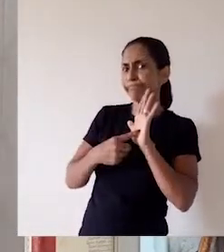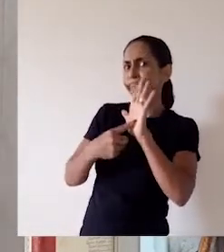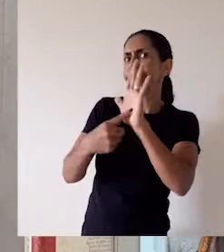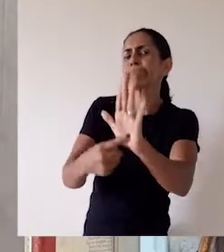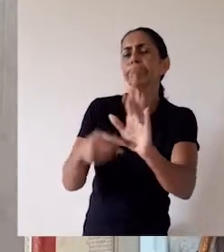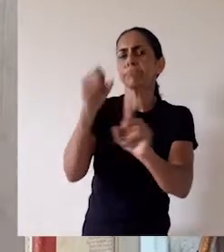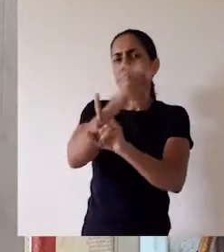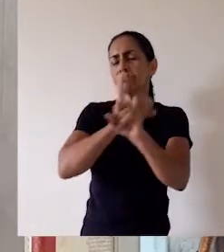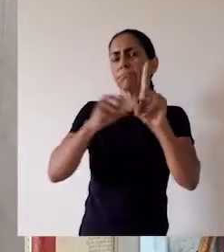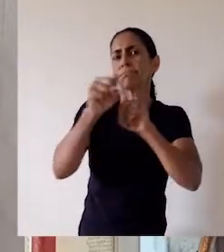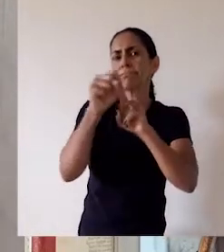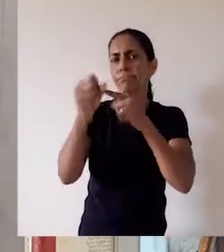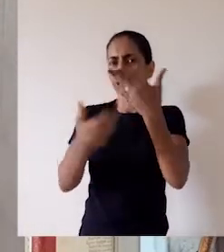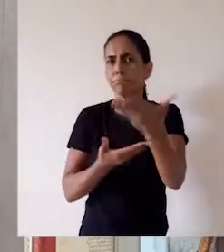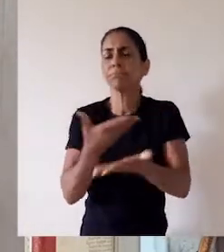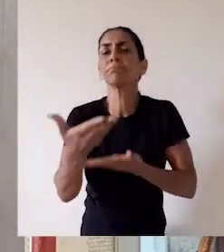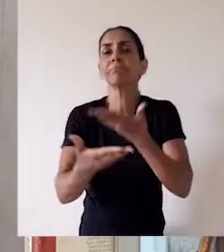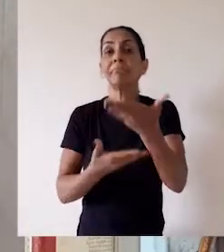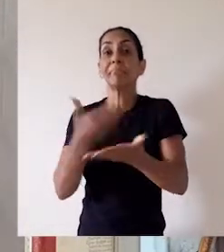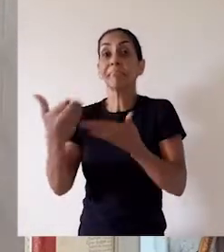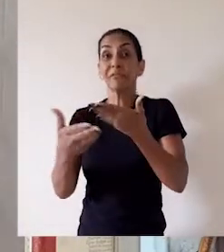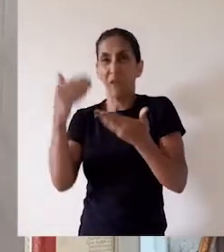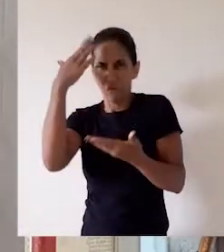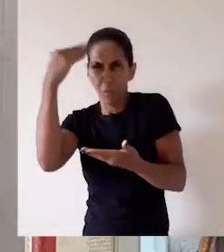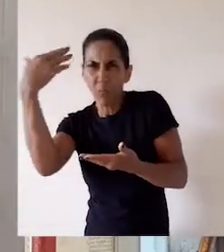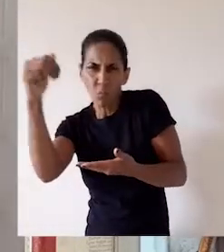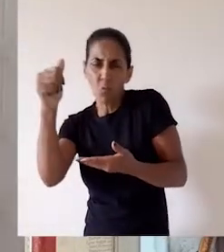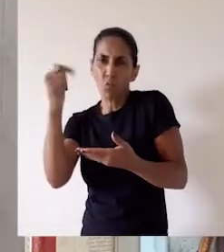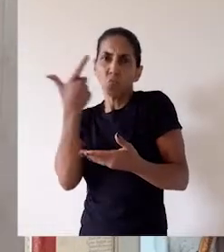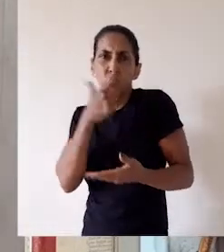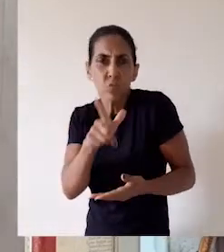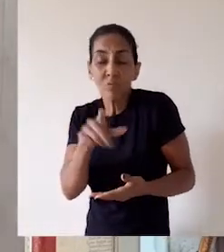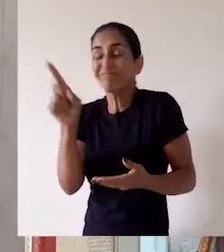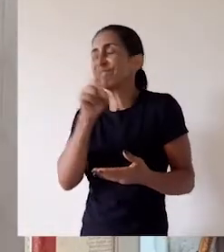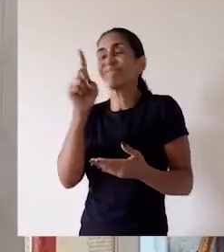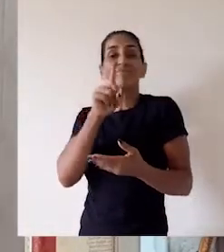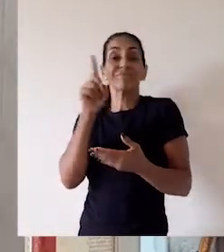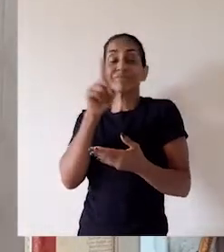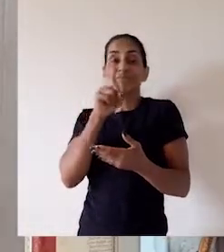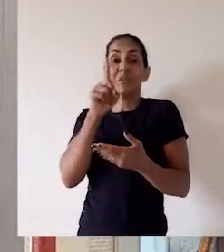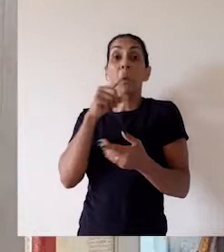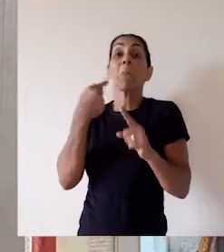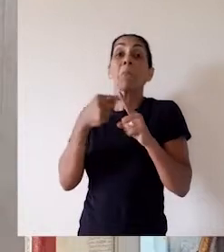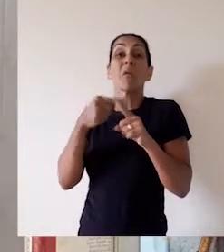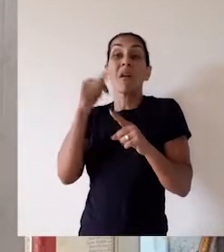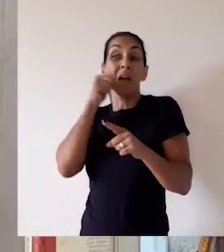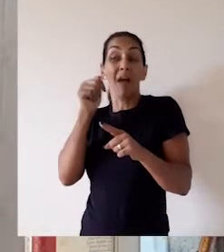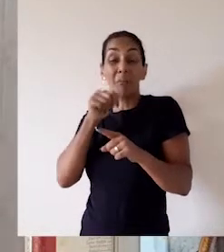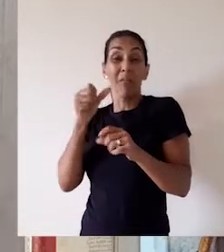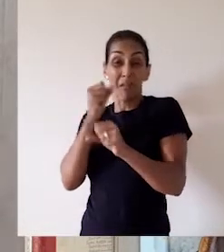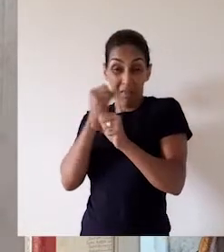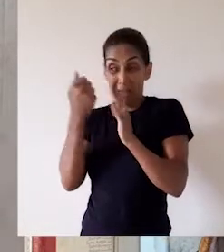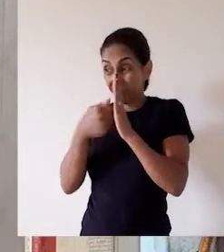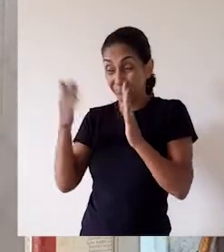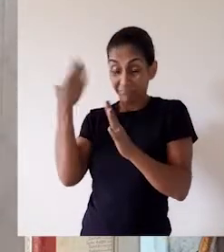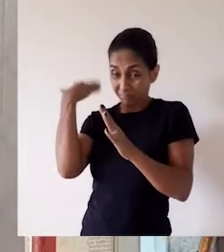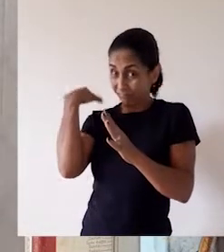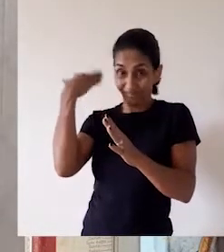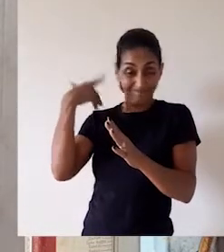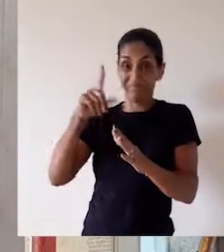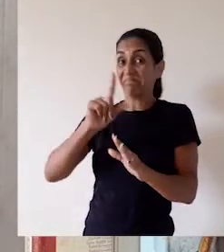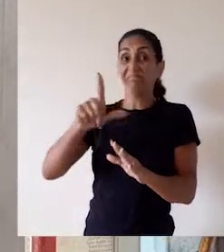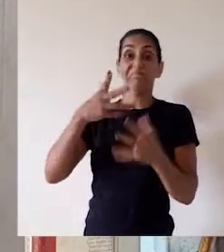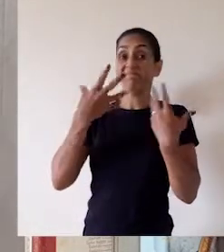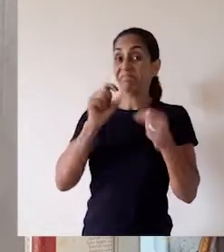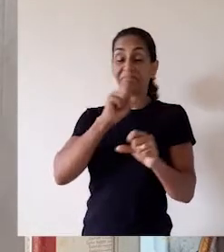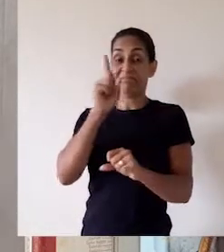viviam naquela época. Ela não obteve êxito com essa sua primeira publicação, até porque mulheres escritoras daquela época não eram bem vistas e ninguém dava